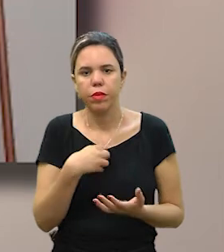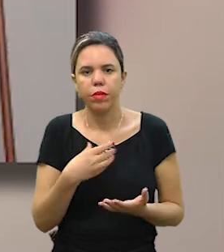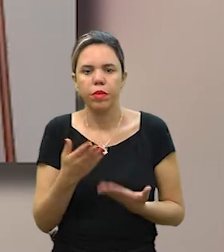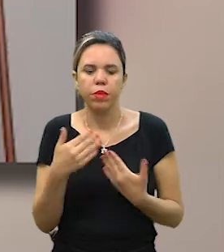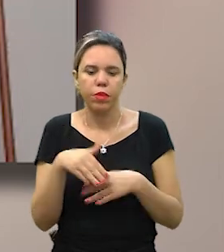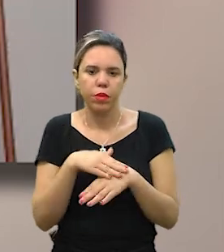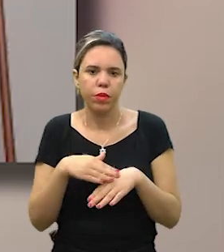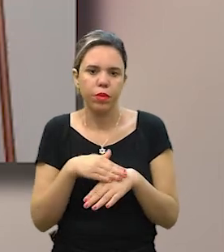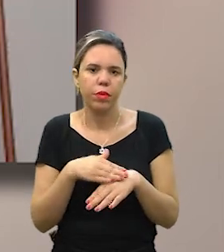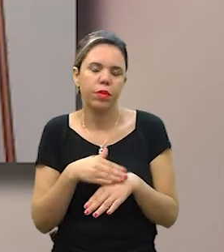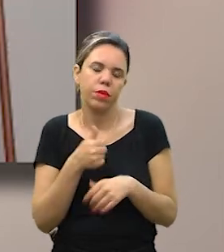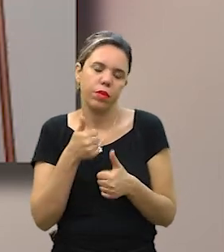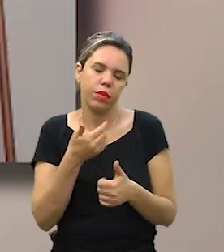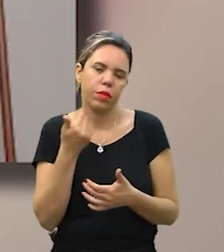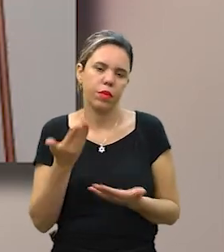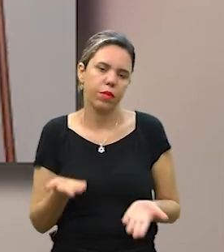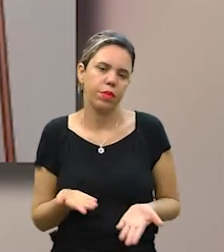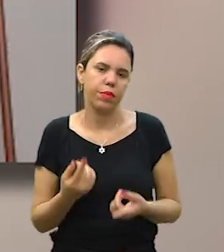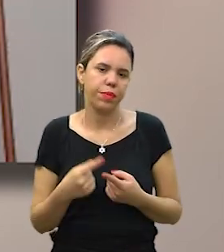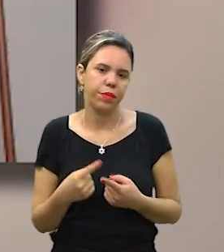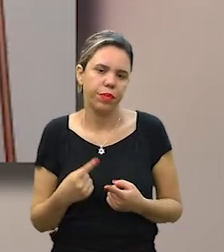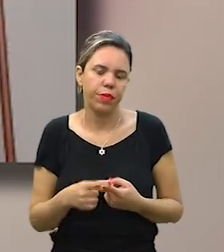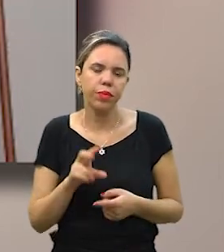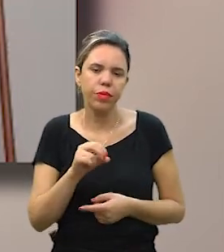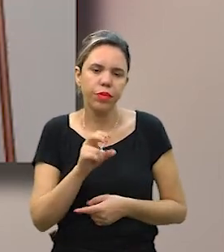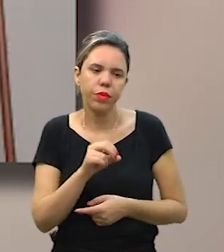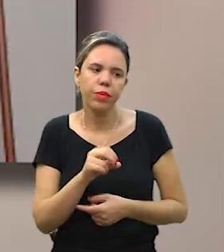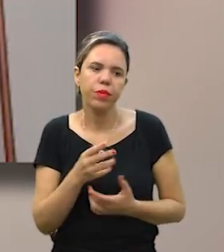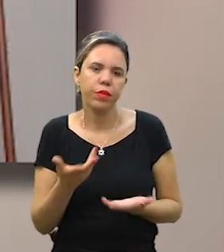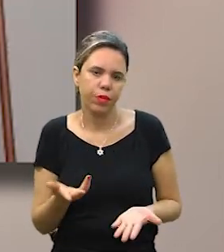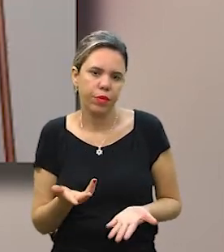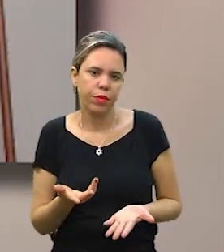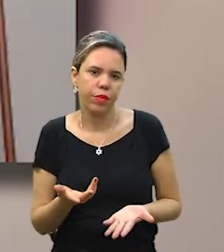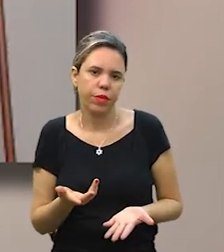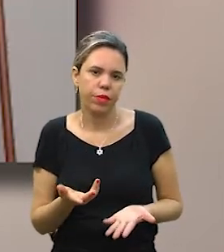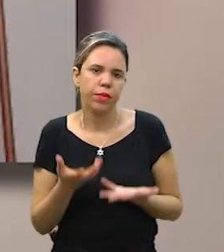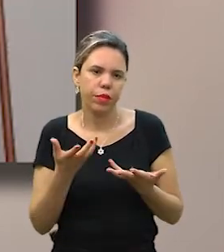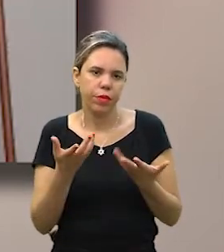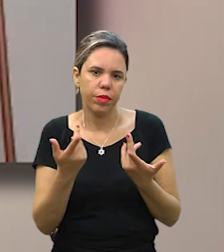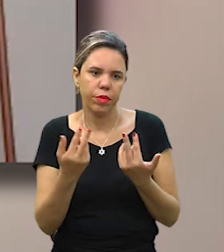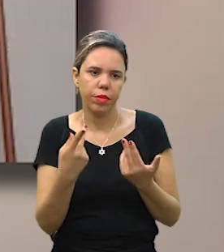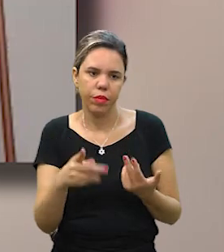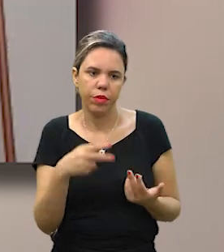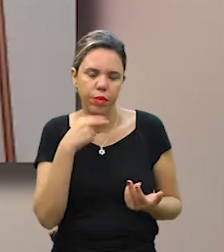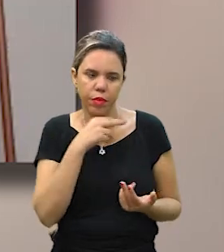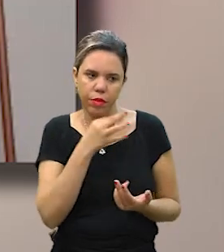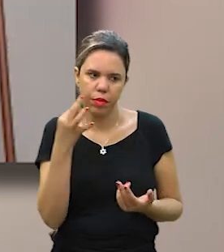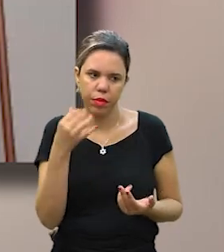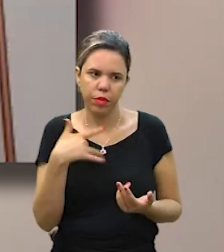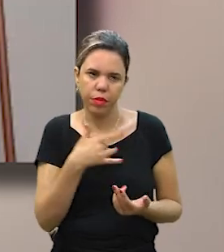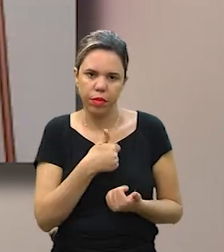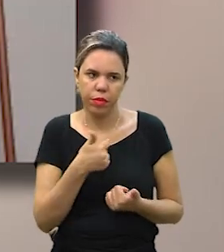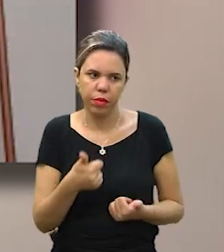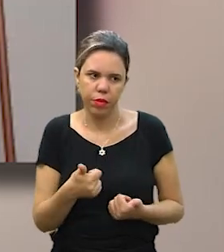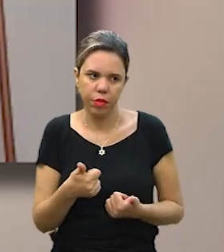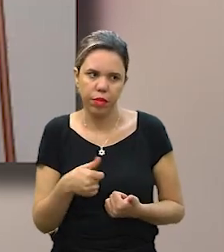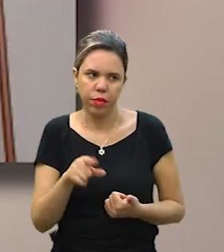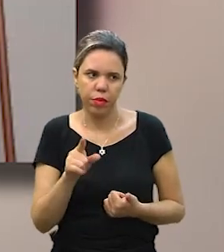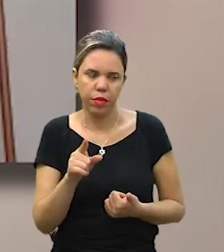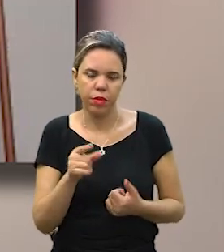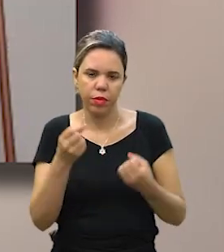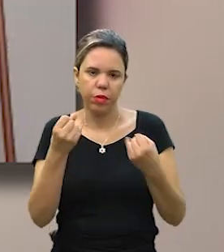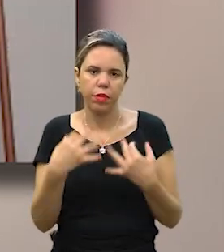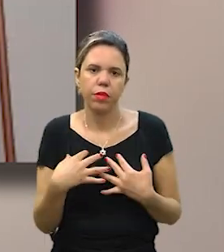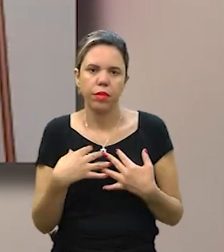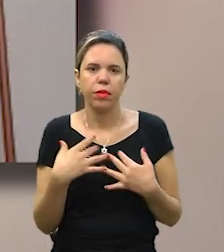dessa maneira, fica tudo bem, porque essa vovó, esse vovô, eles vão querer ver seus netos saudáveis. Então, quando